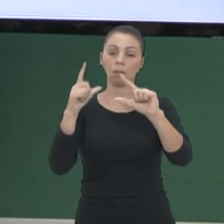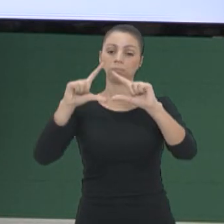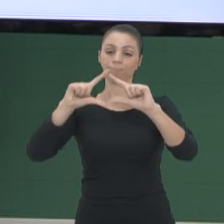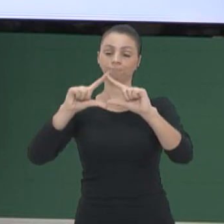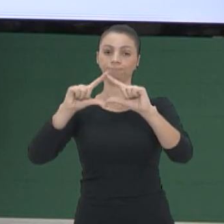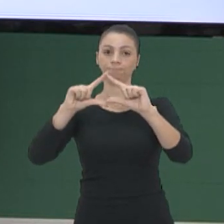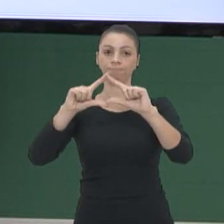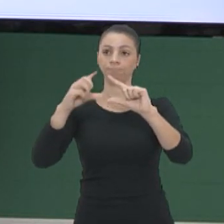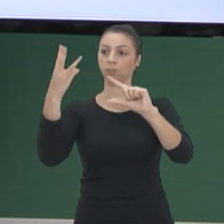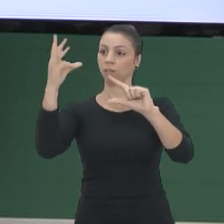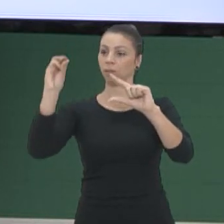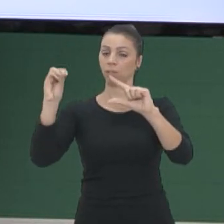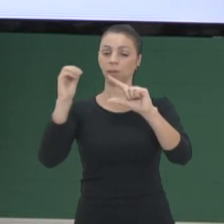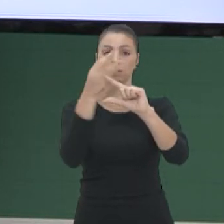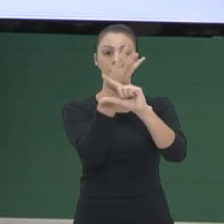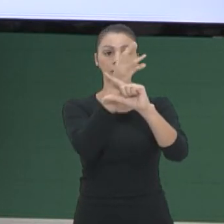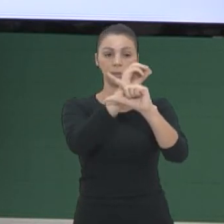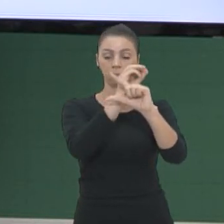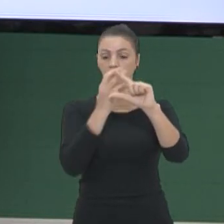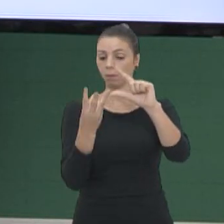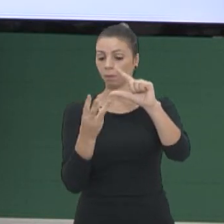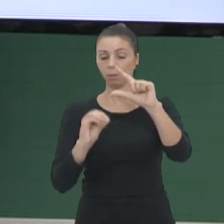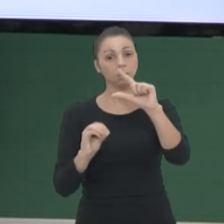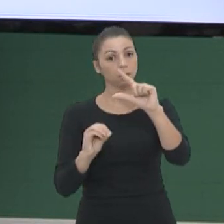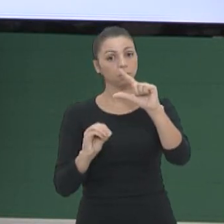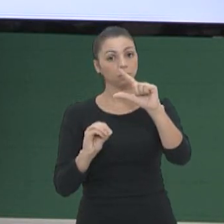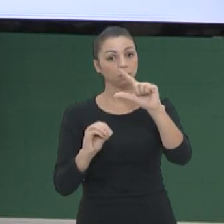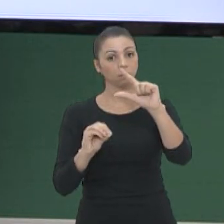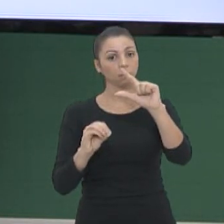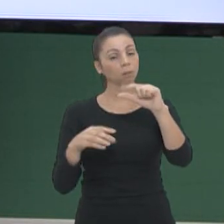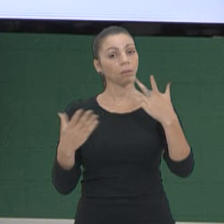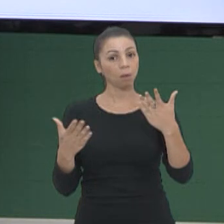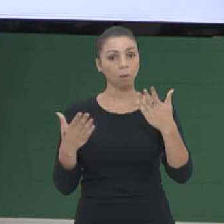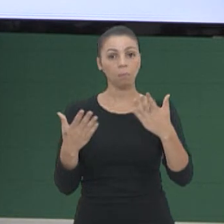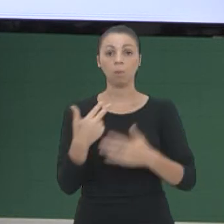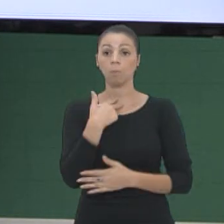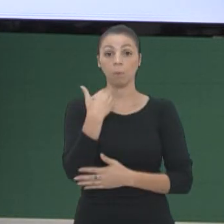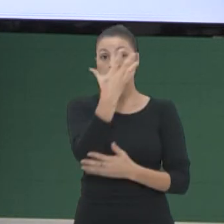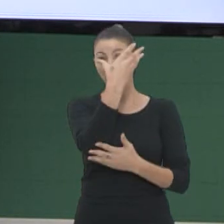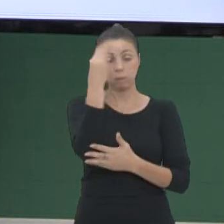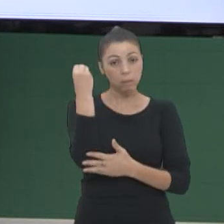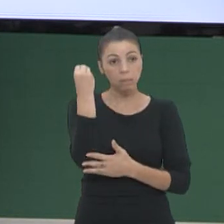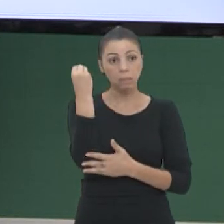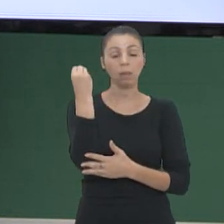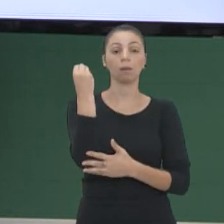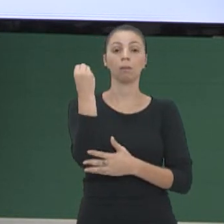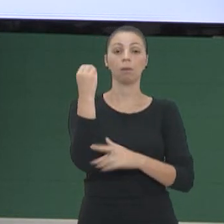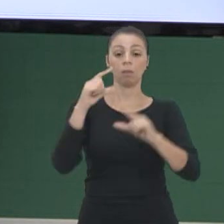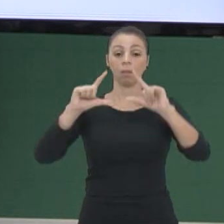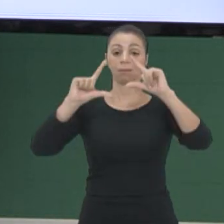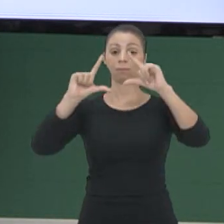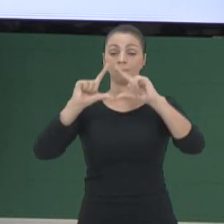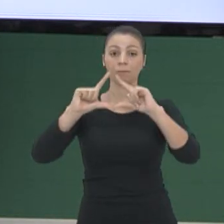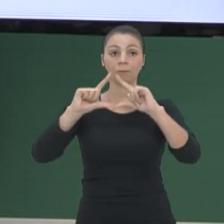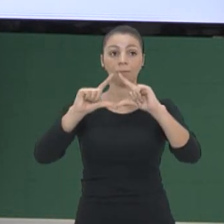Fácil, né? Então, eu não posso esquecer que quando eu estou falando de triângulo equilátero, eu estou falando de triângulo com todos